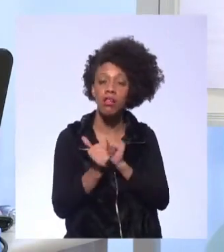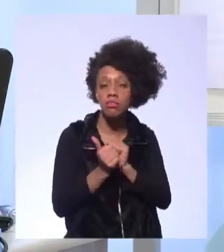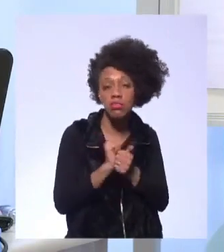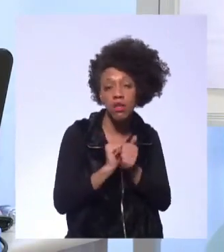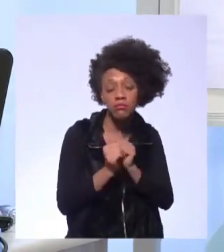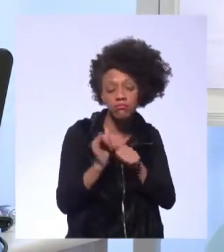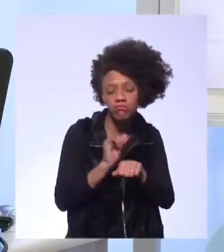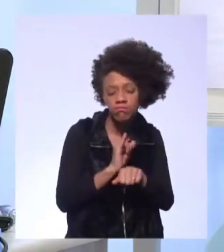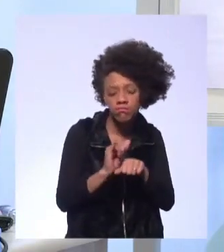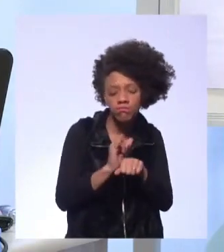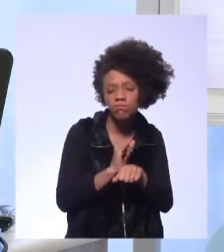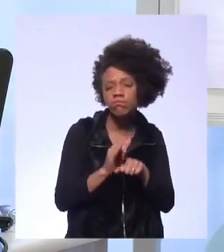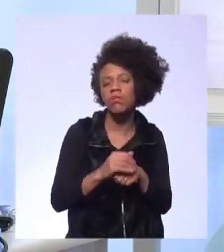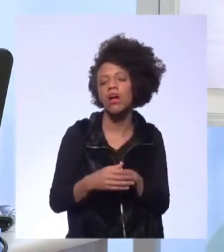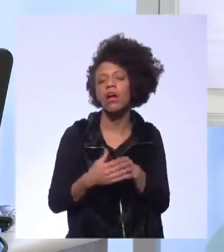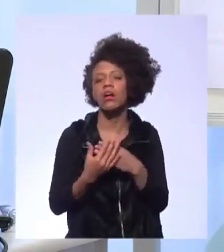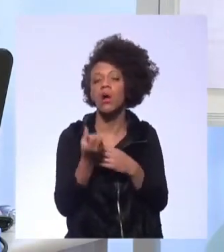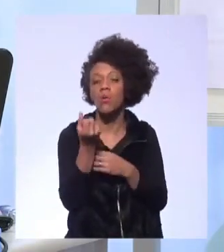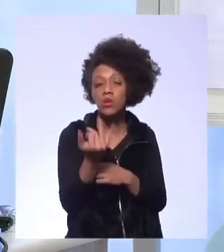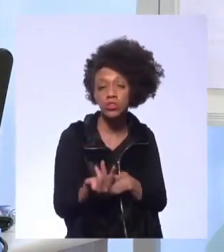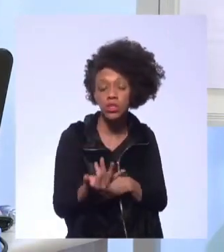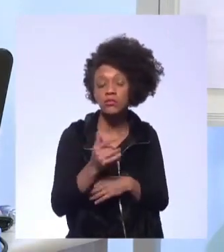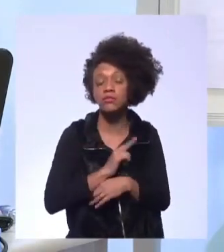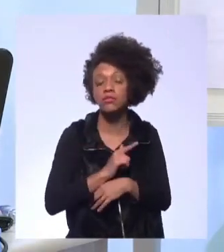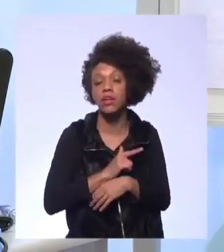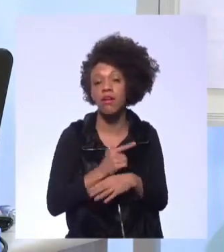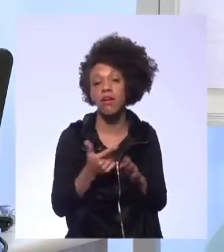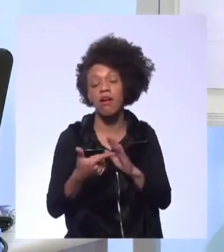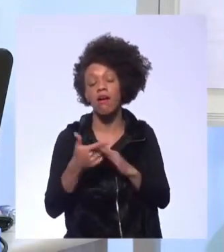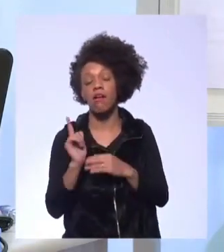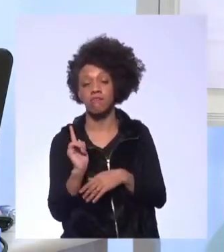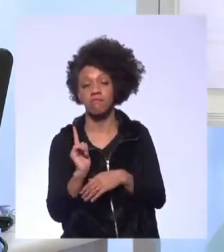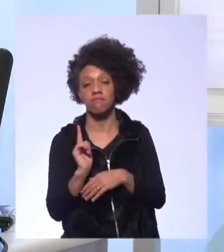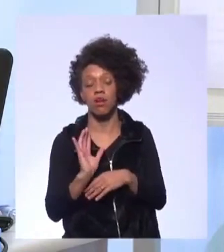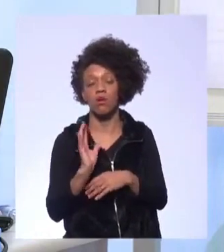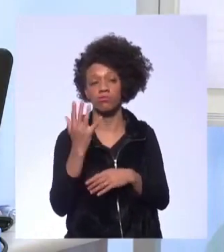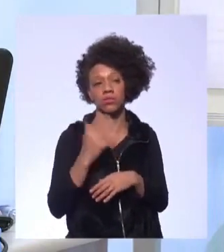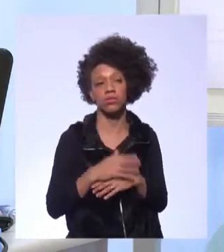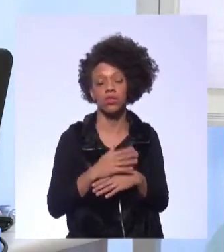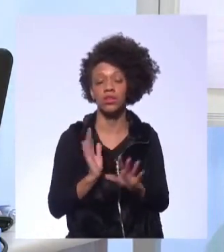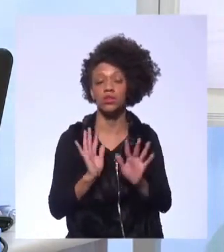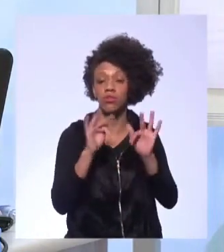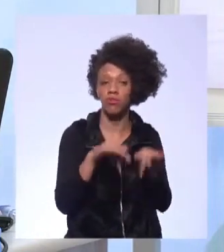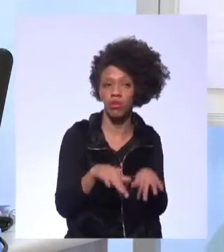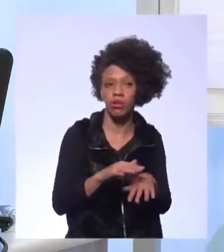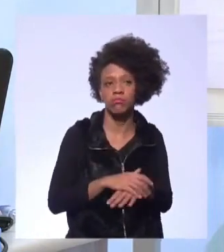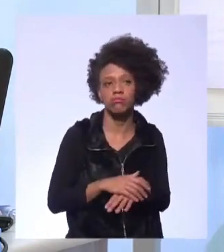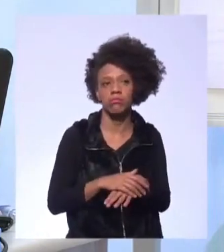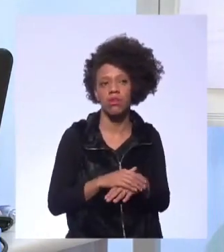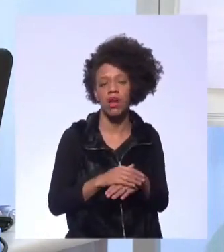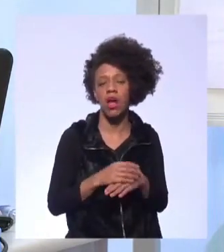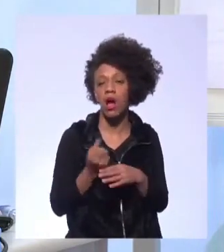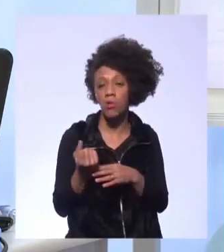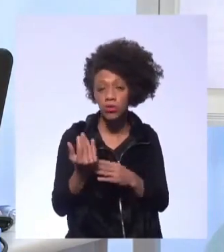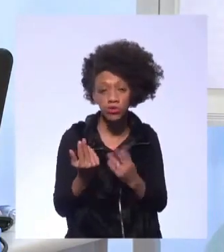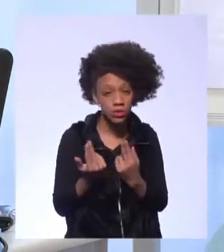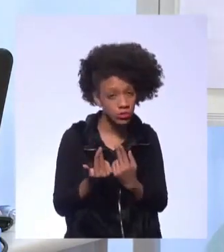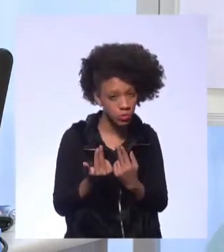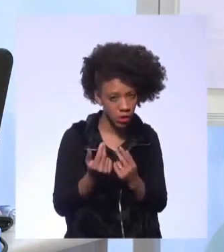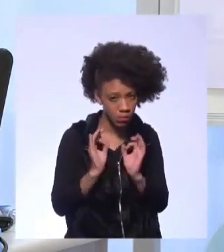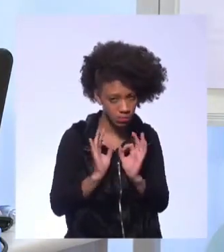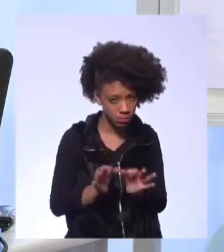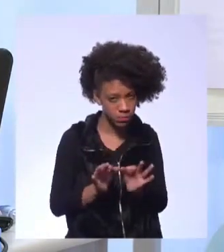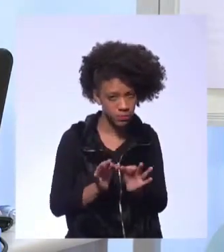chegar a uma quantidade que tenha antes da reação ocorrer e após a reação ocorrer a mesma quantidade de átomos.